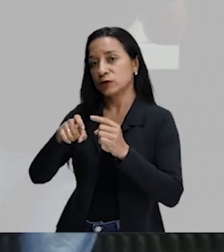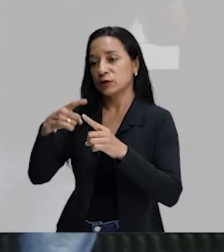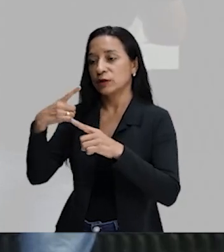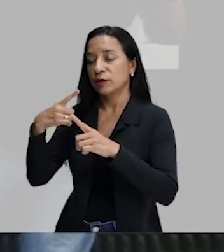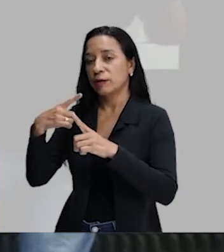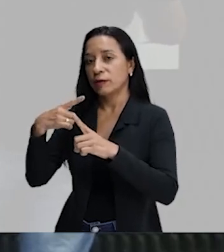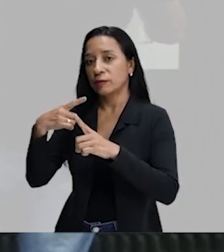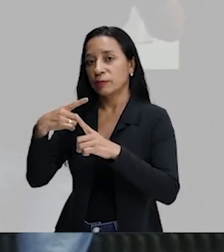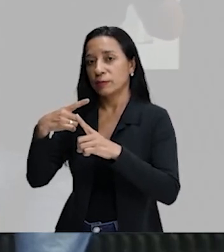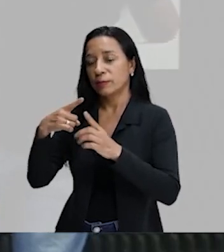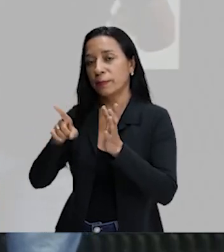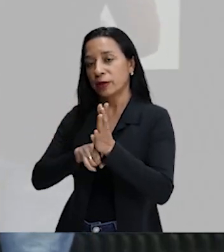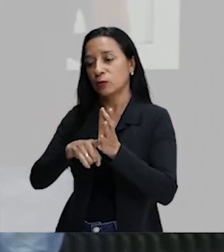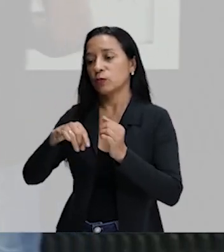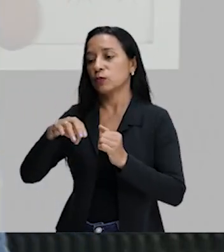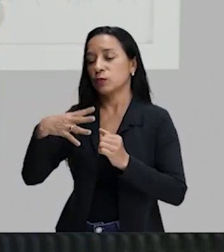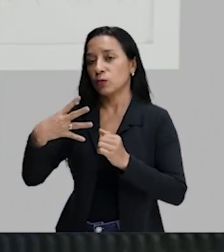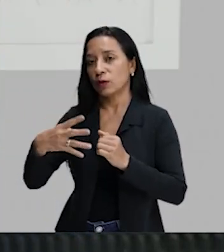Então,